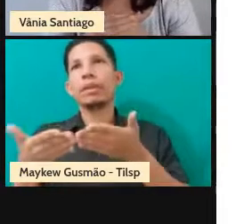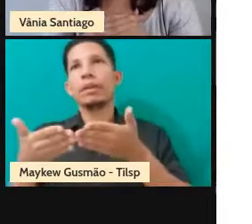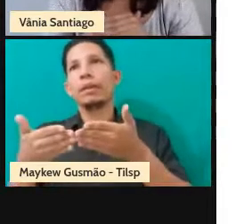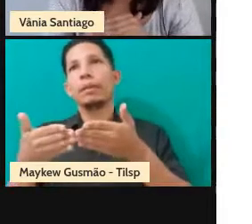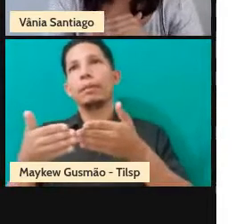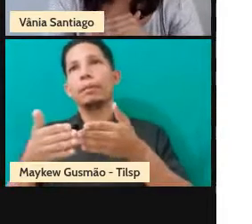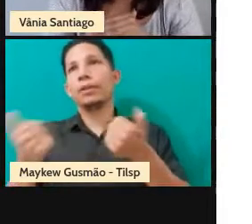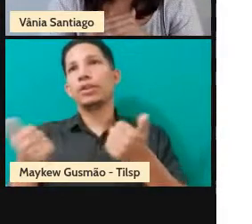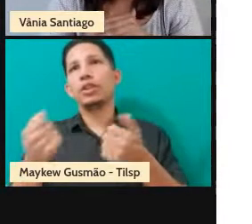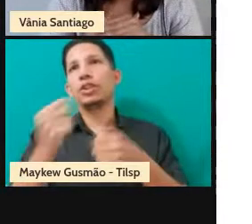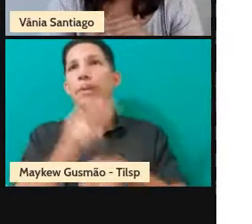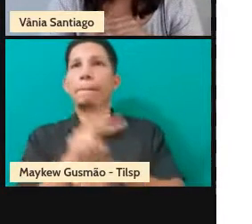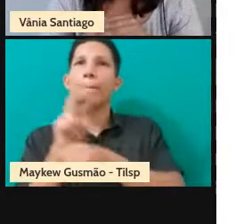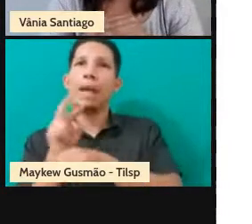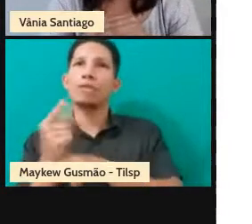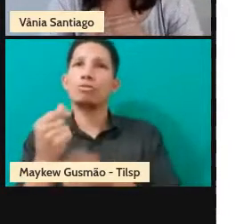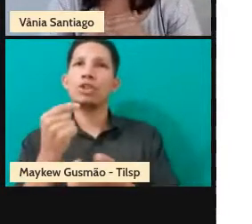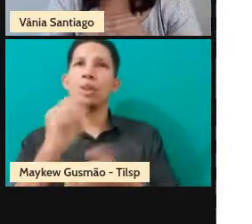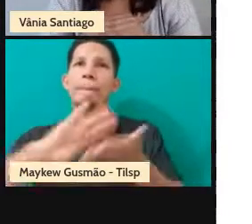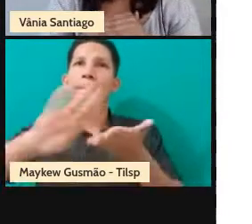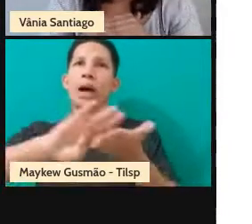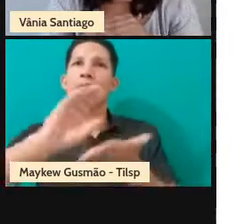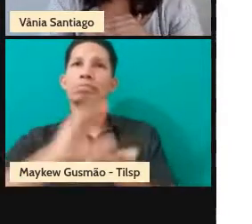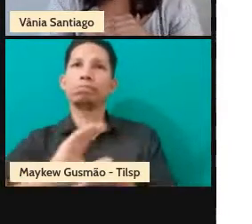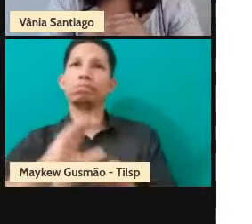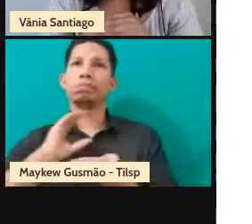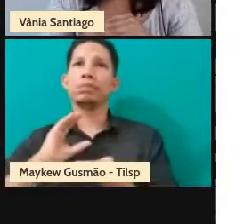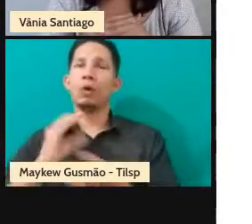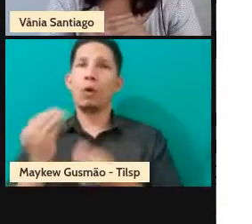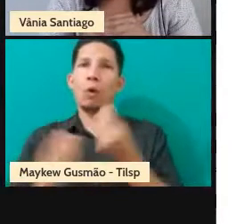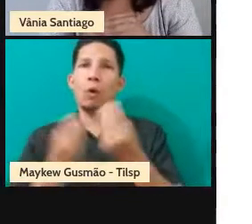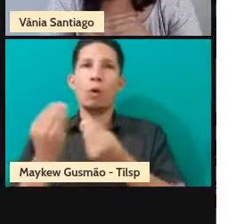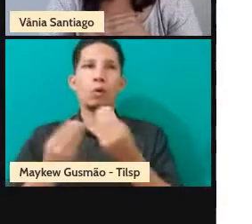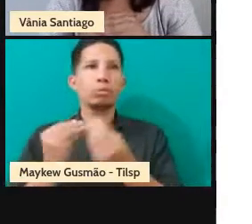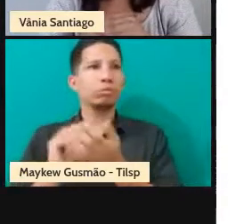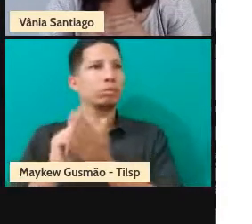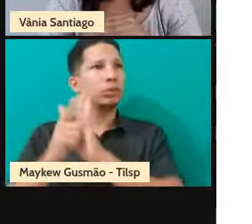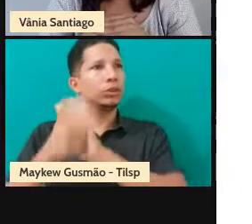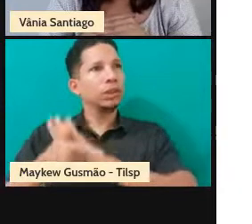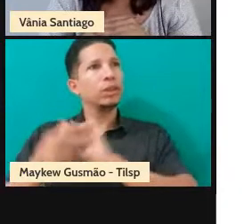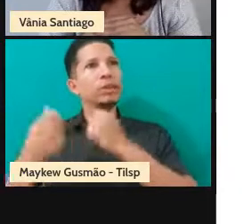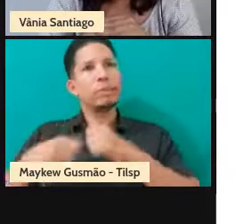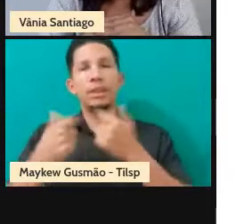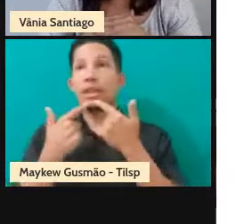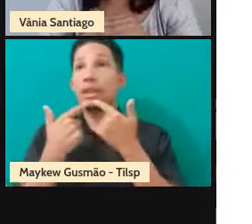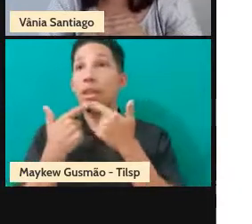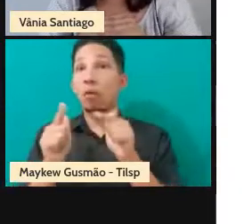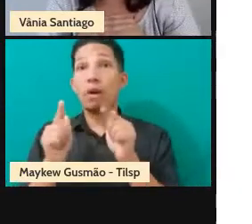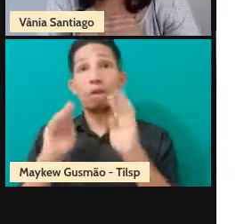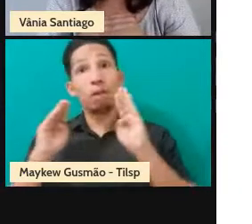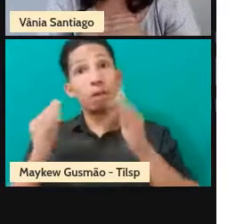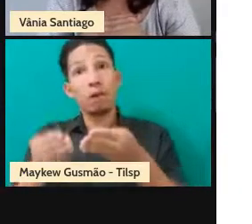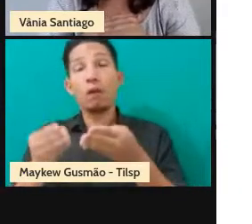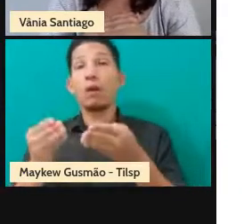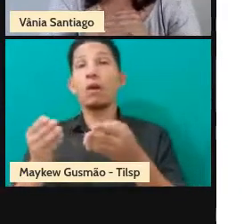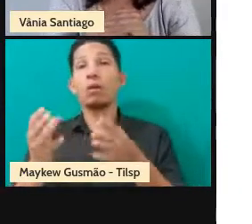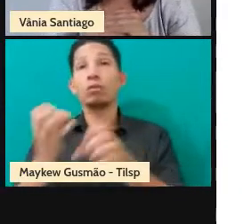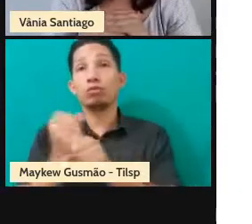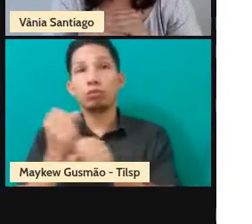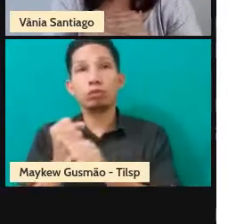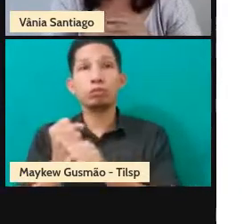de um financiamento. Um gênero que precisa de uma linguagem específica, um contexto